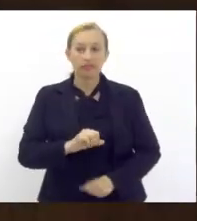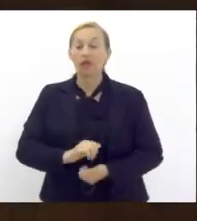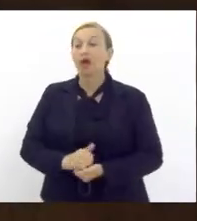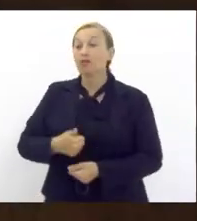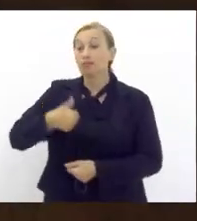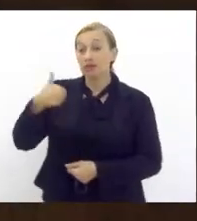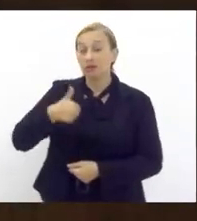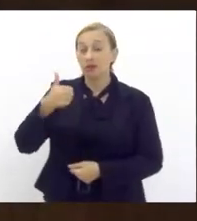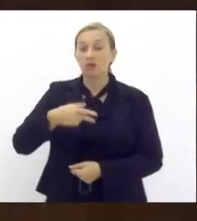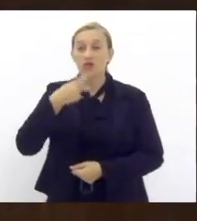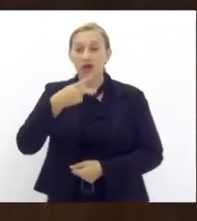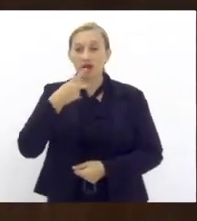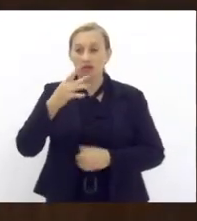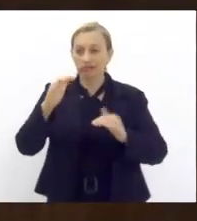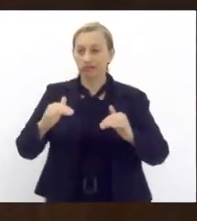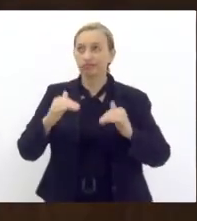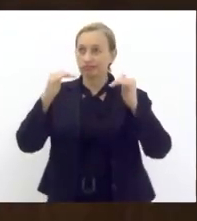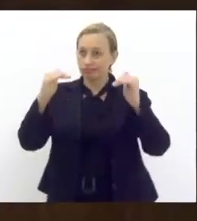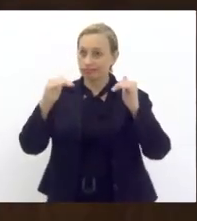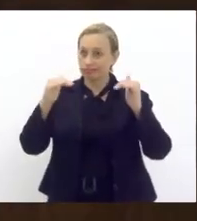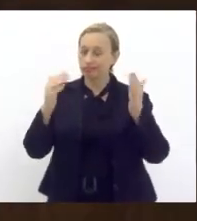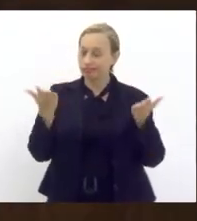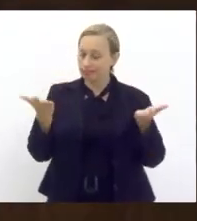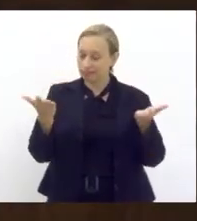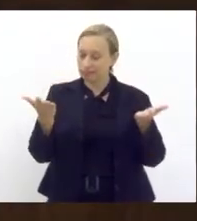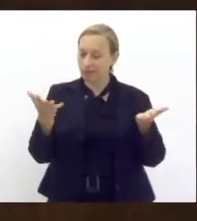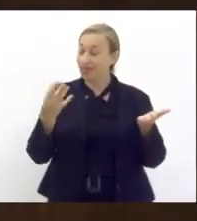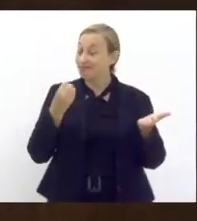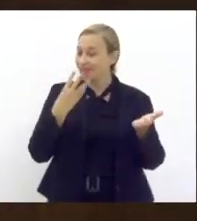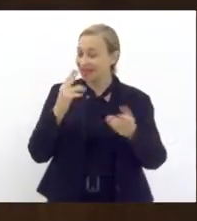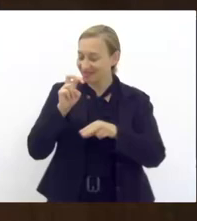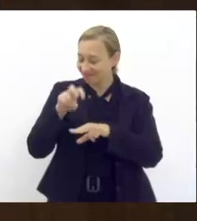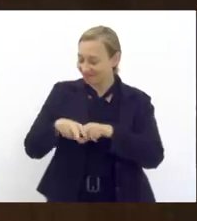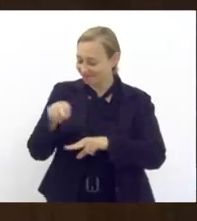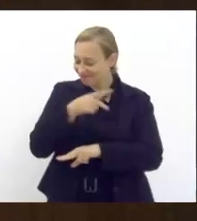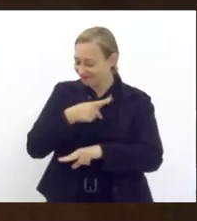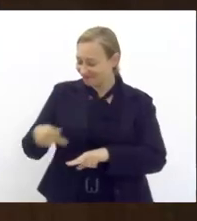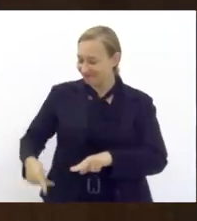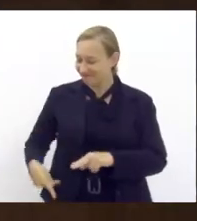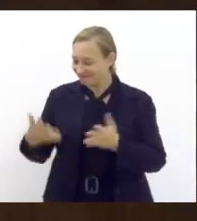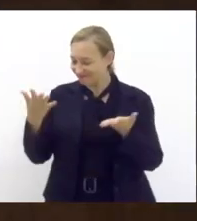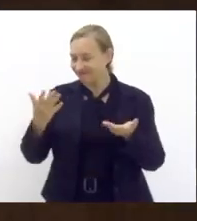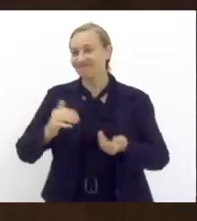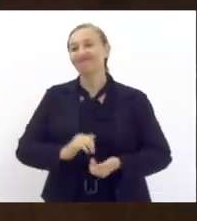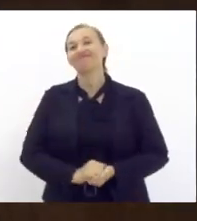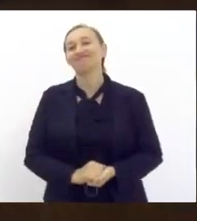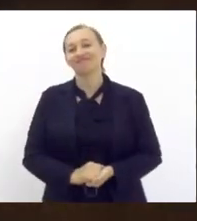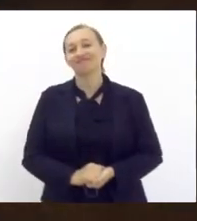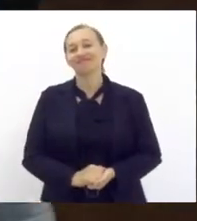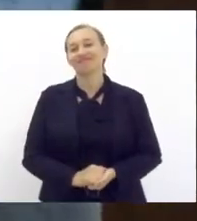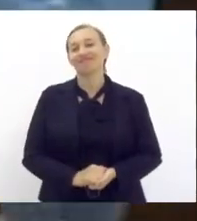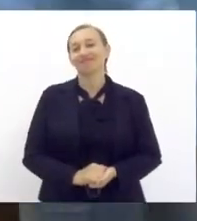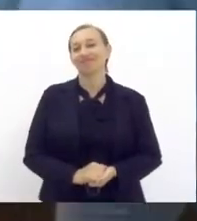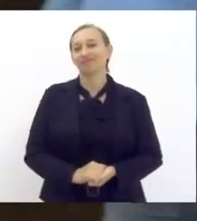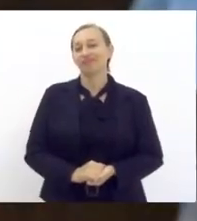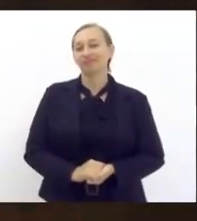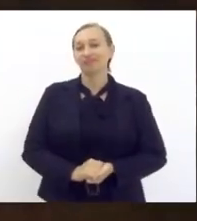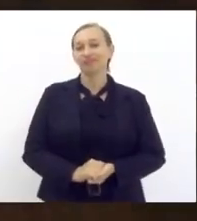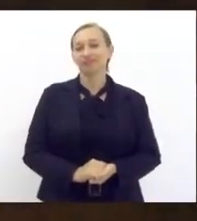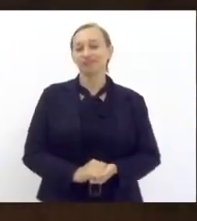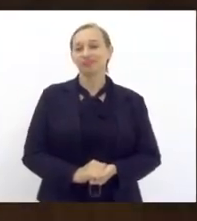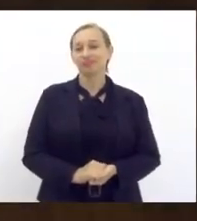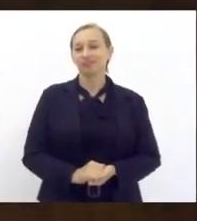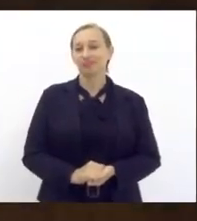Primeiro, falar que Vossa Excelência, obviamente, cai muito bem nessa cadeira. Acho que a presidência deva